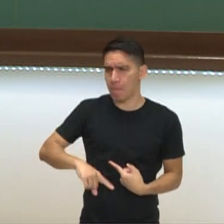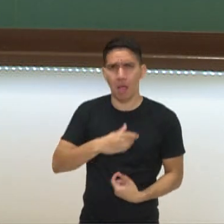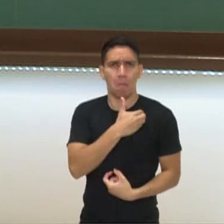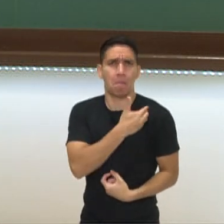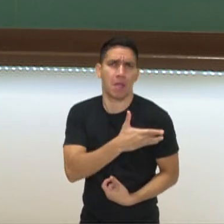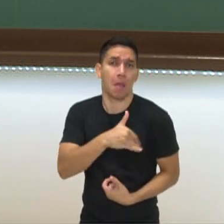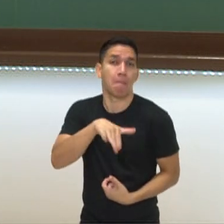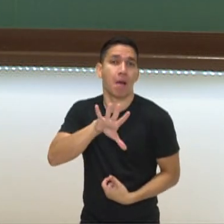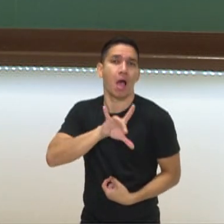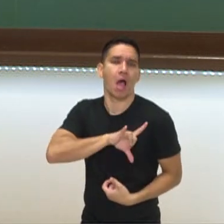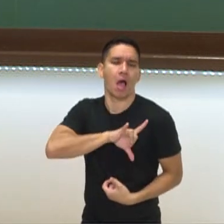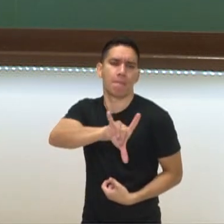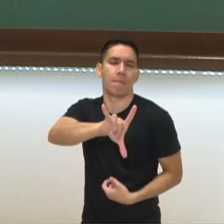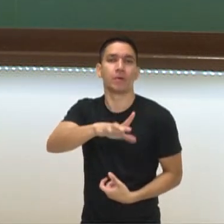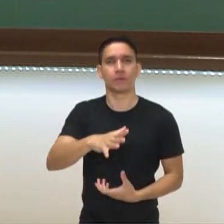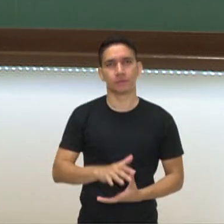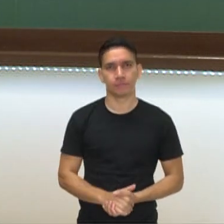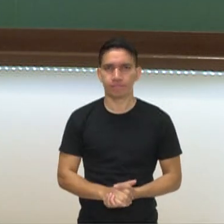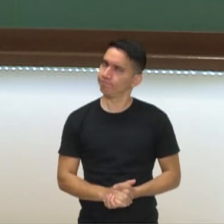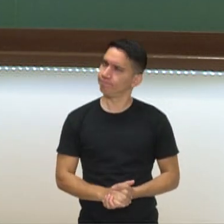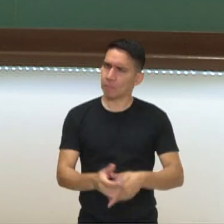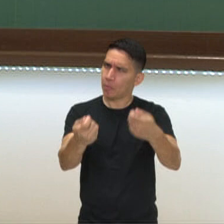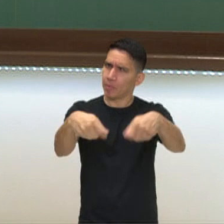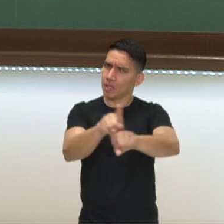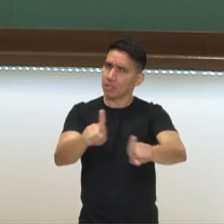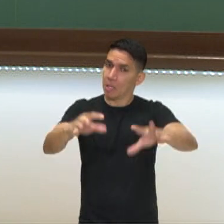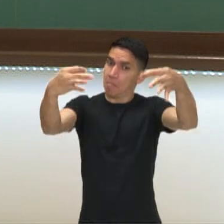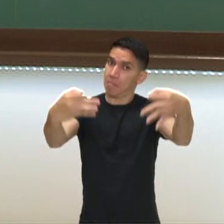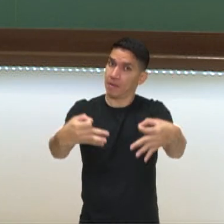mais amor no peito. Não precisa ser